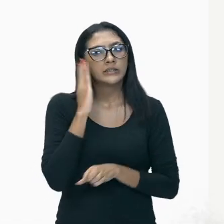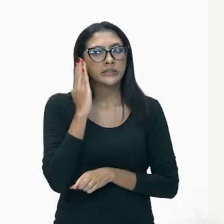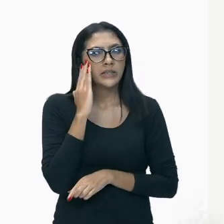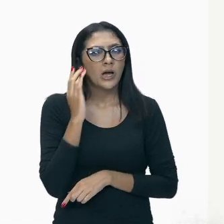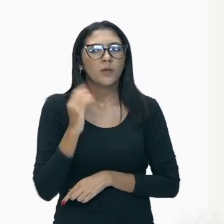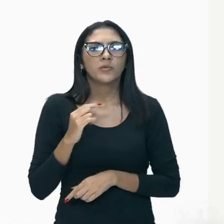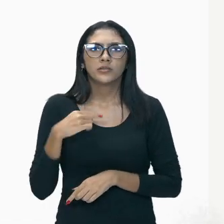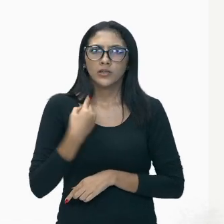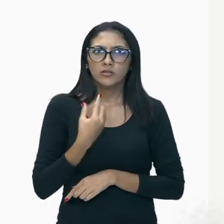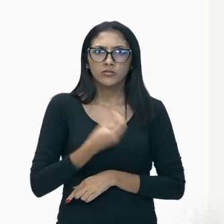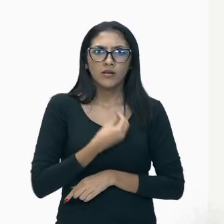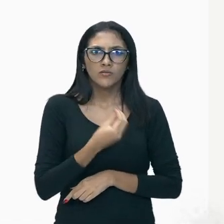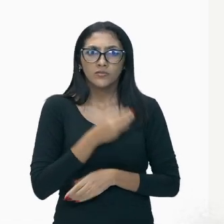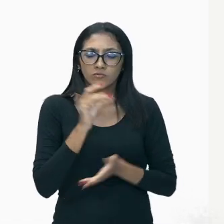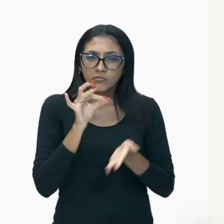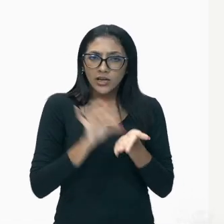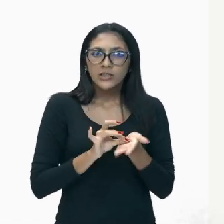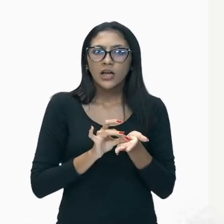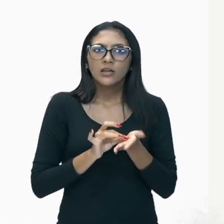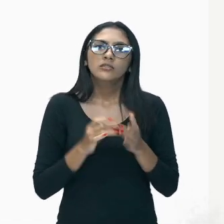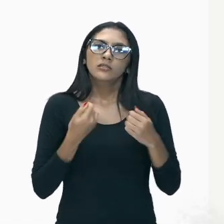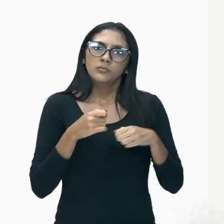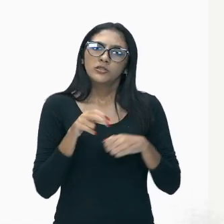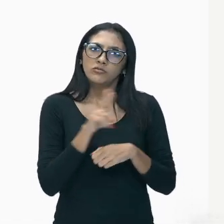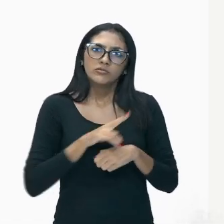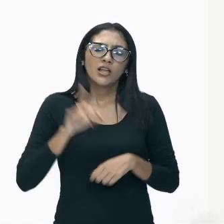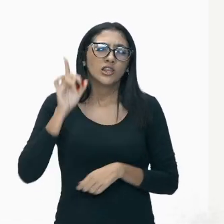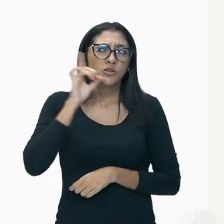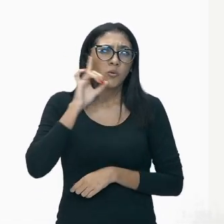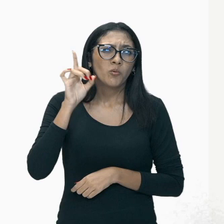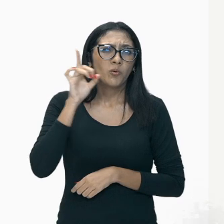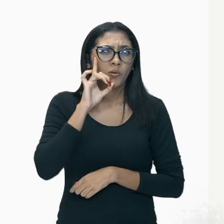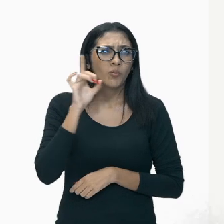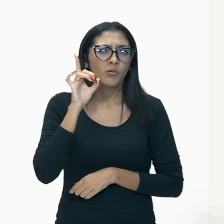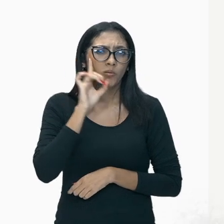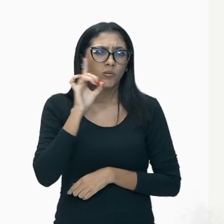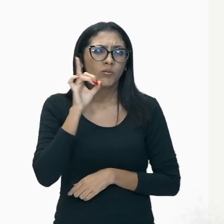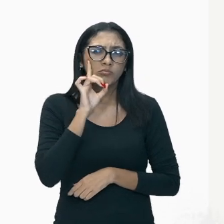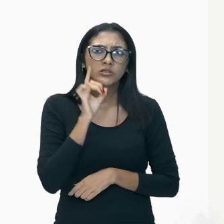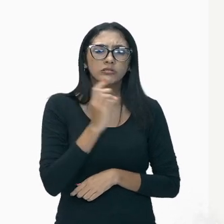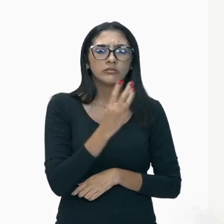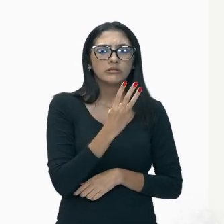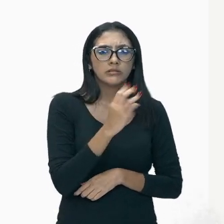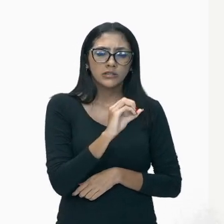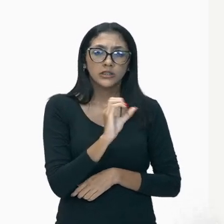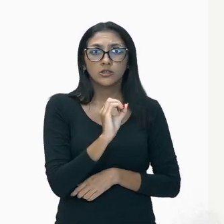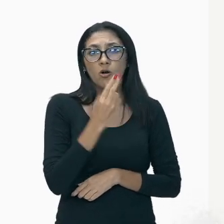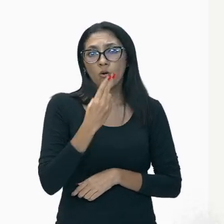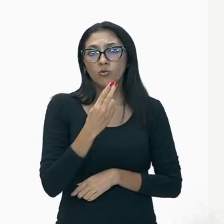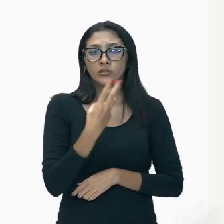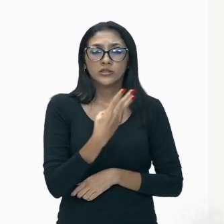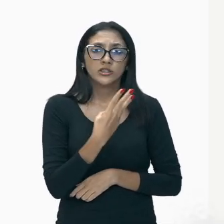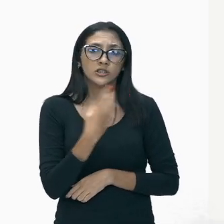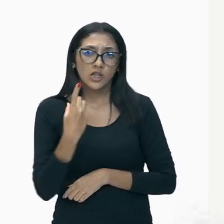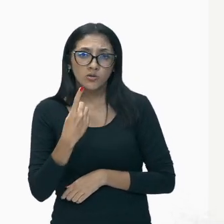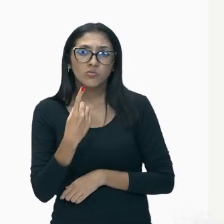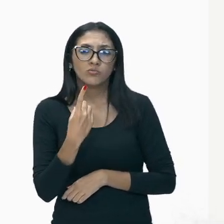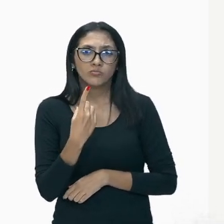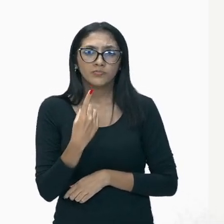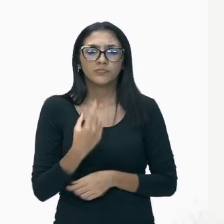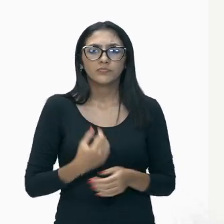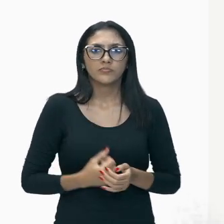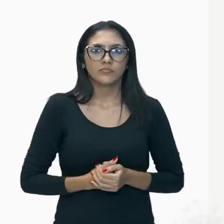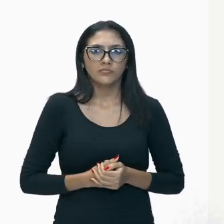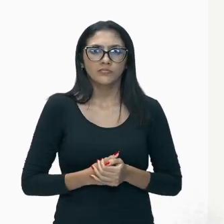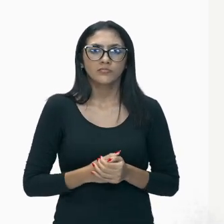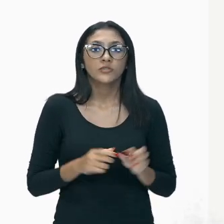fazer o cálculo da energia elétrica, todos os meses será consumido por 30 ou 31, mas no